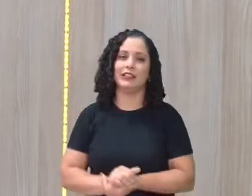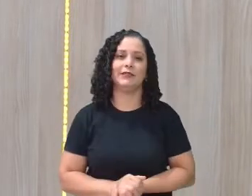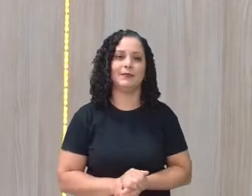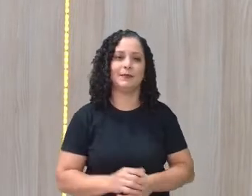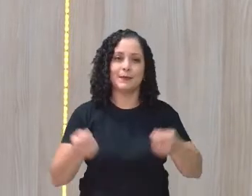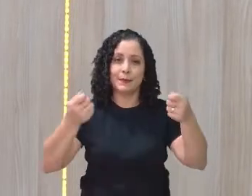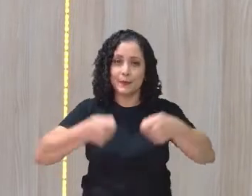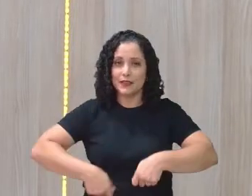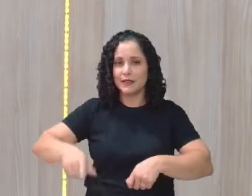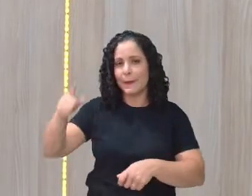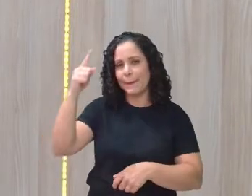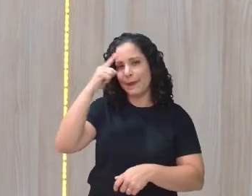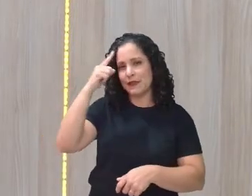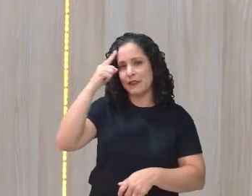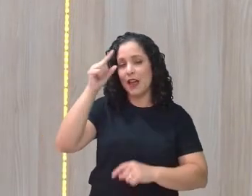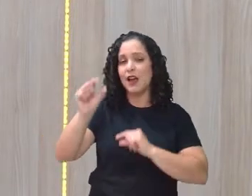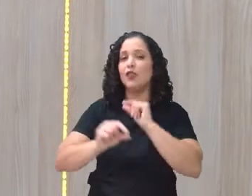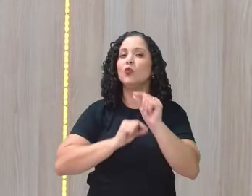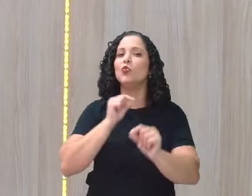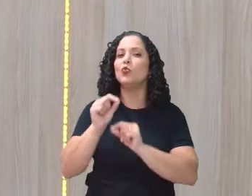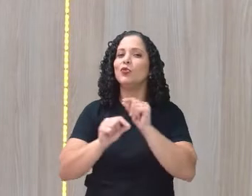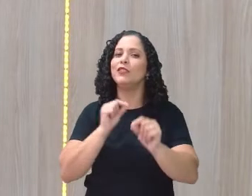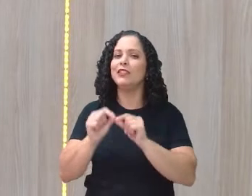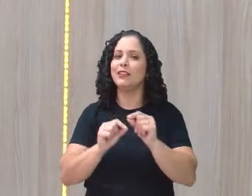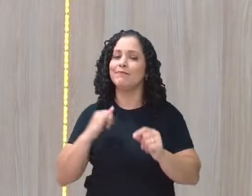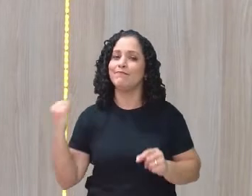que pensar em um detalhe, é importante a